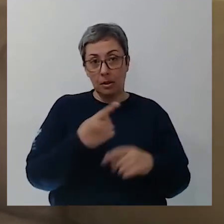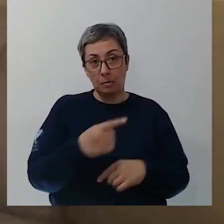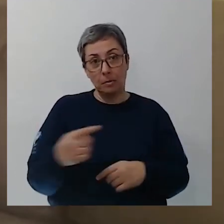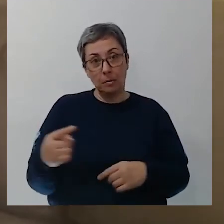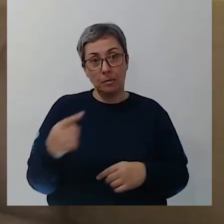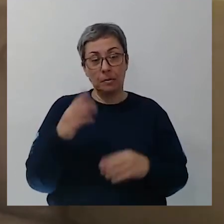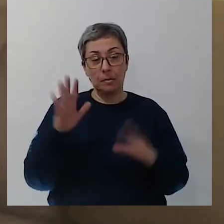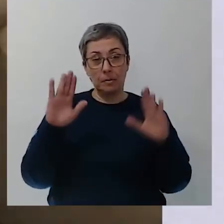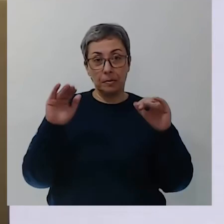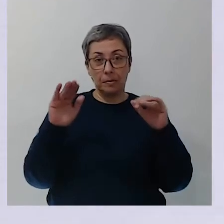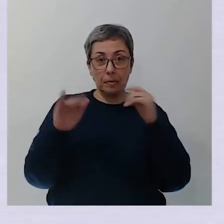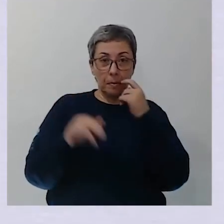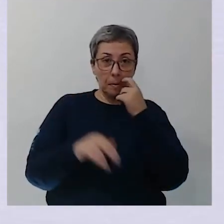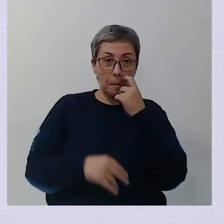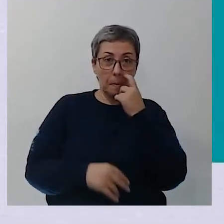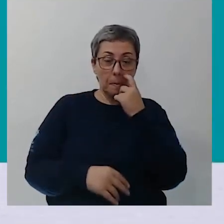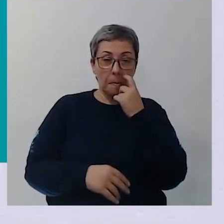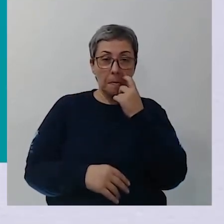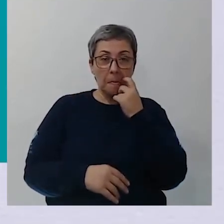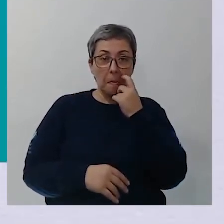semana. Tchau!